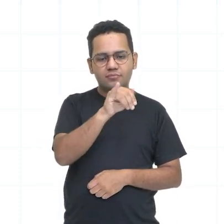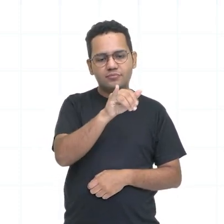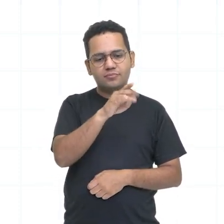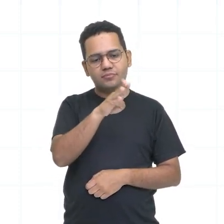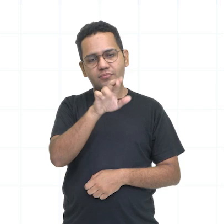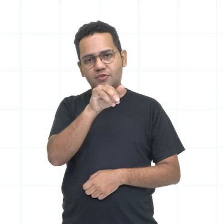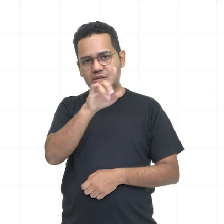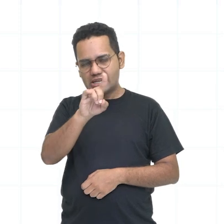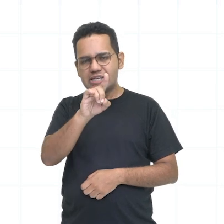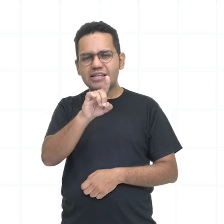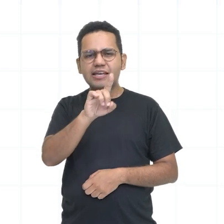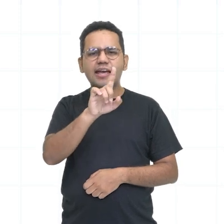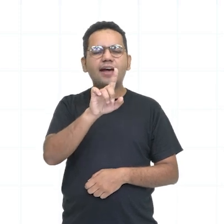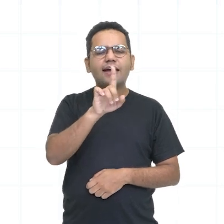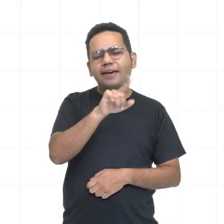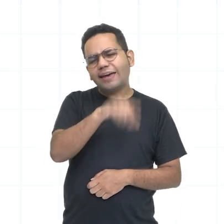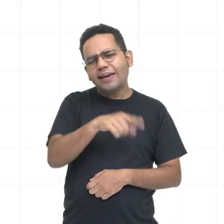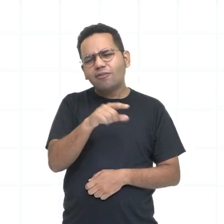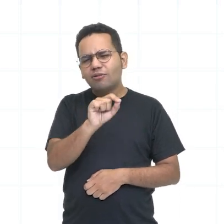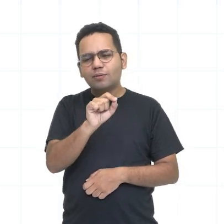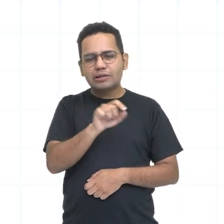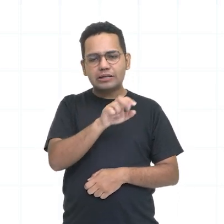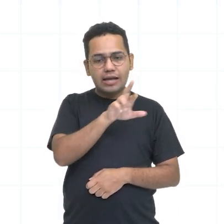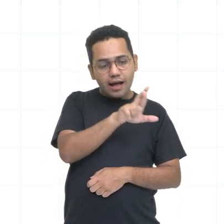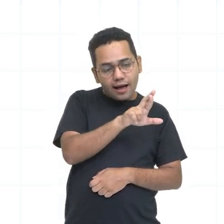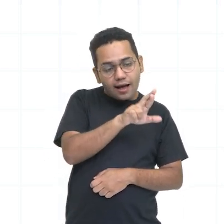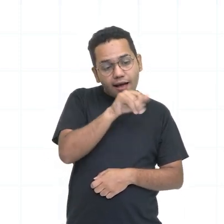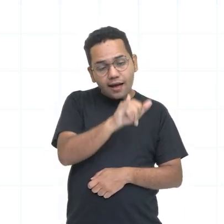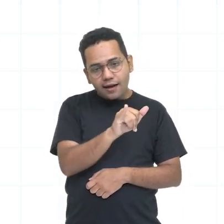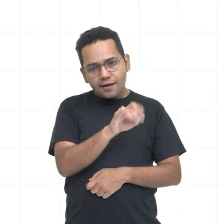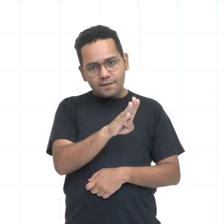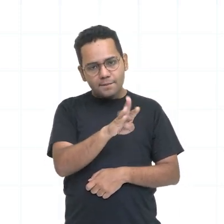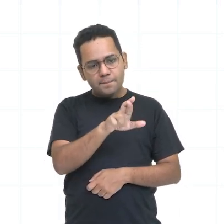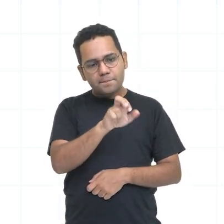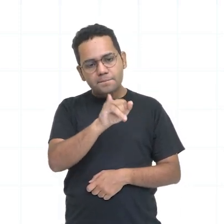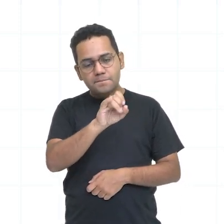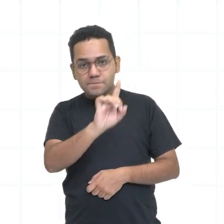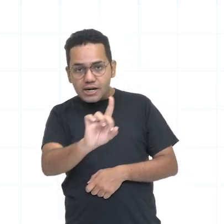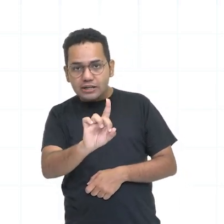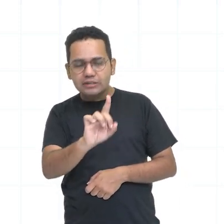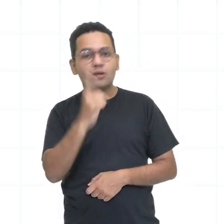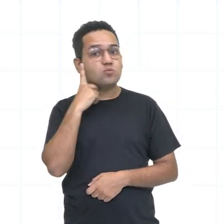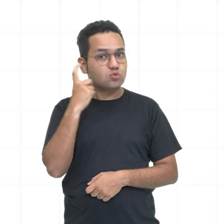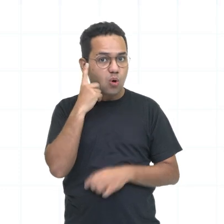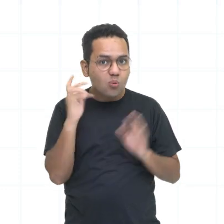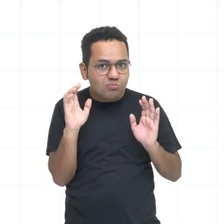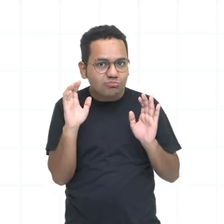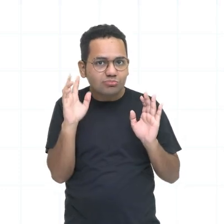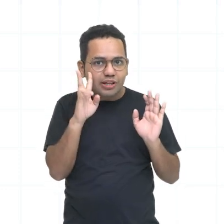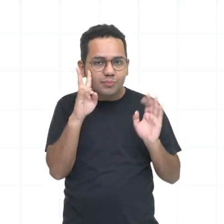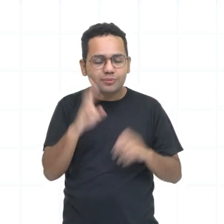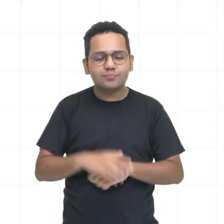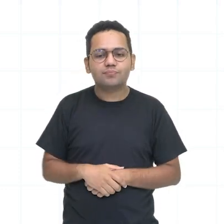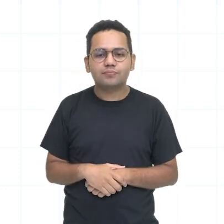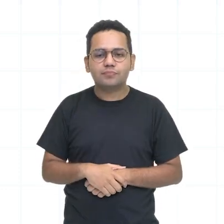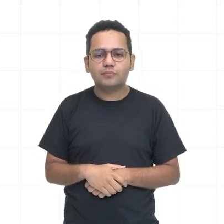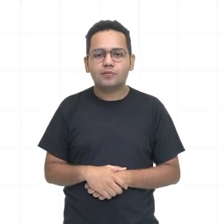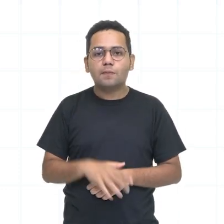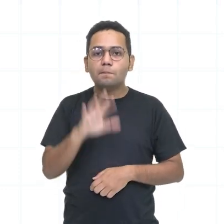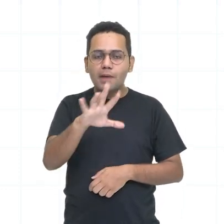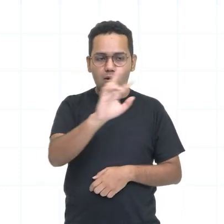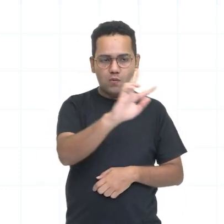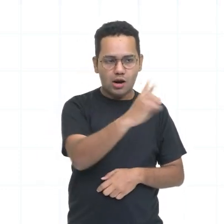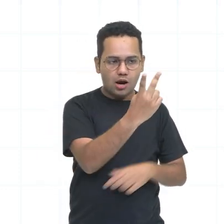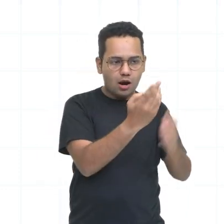hybrid, hybrid, hybrid, quer dizer híbrido, e esse H, iniciando uma palavra, como a maioria das vezes, tem som